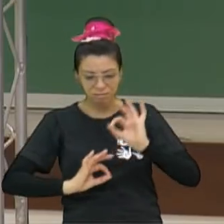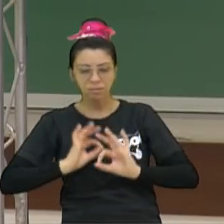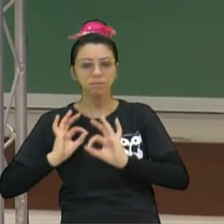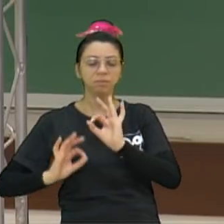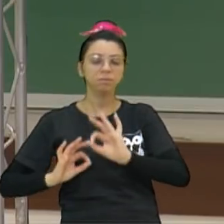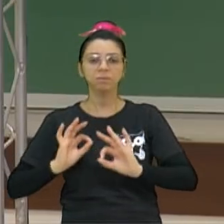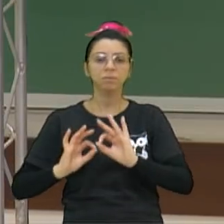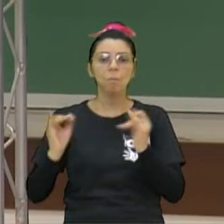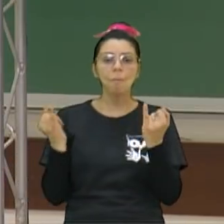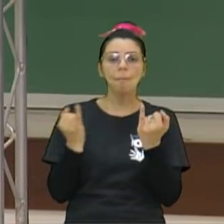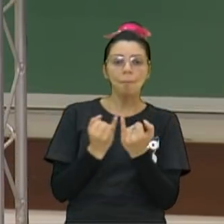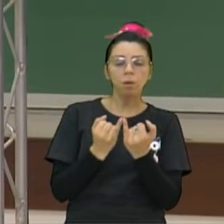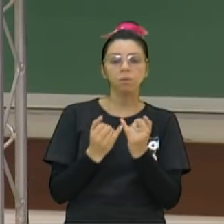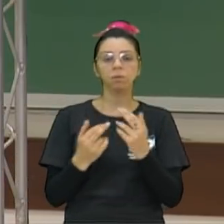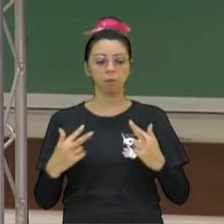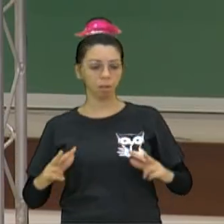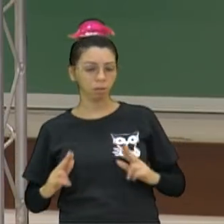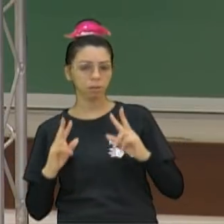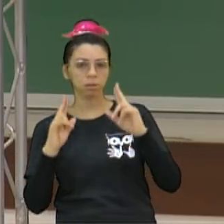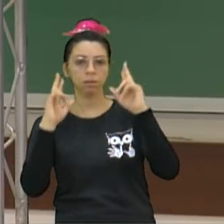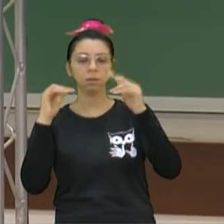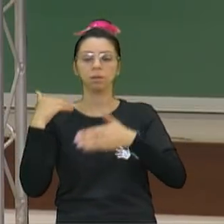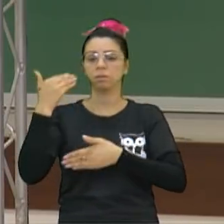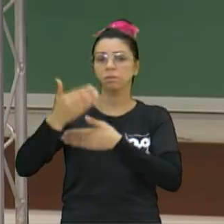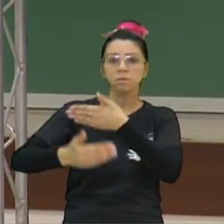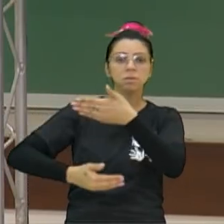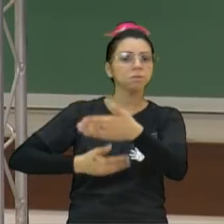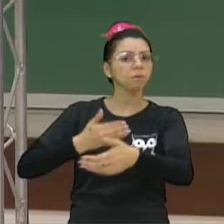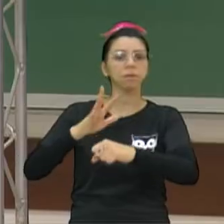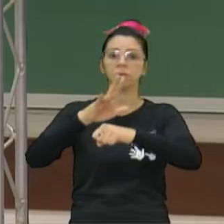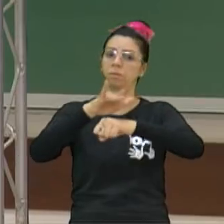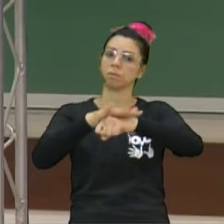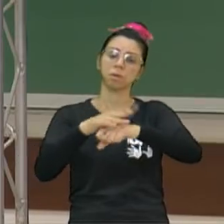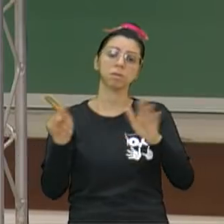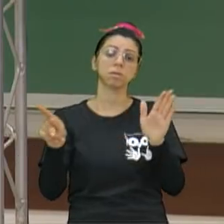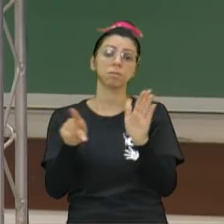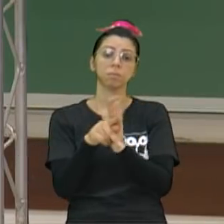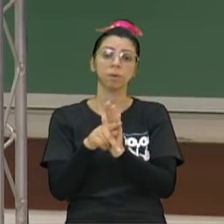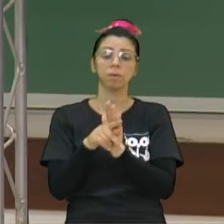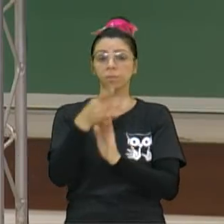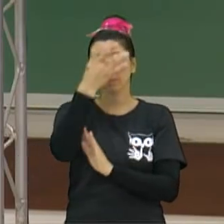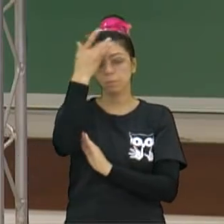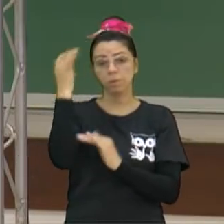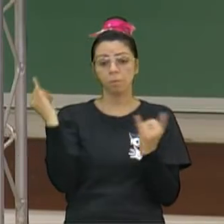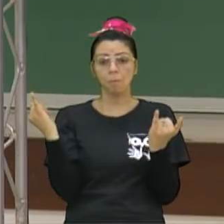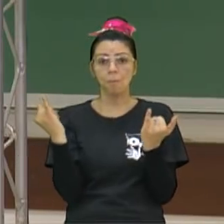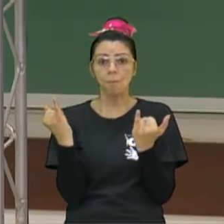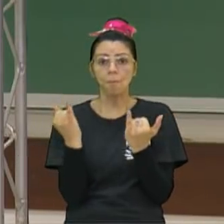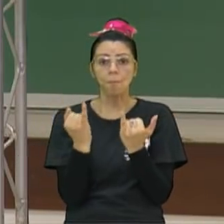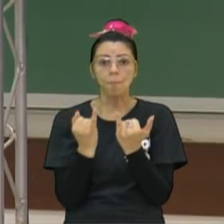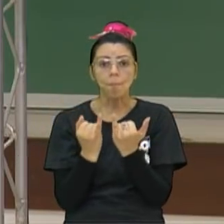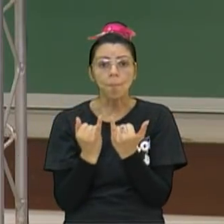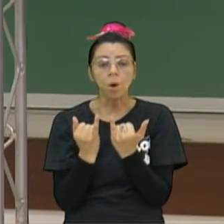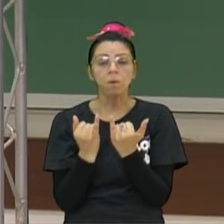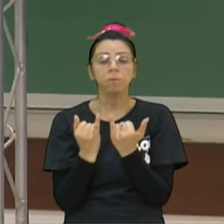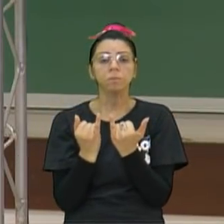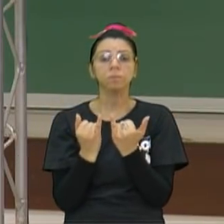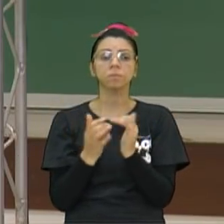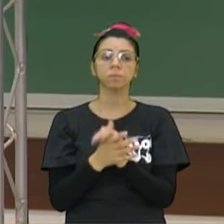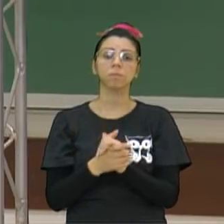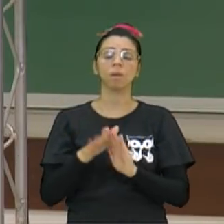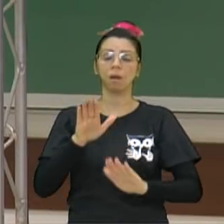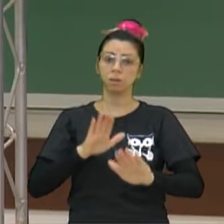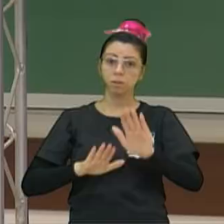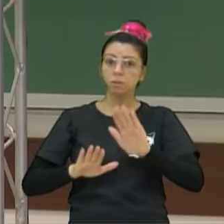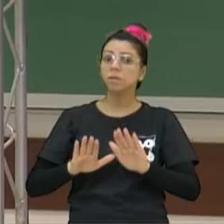constantemente, né? Ou até para desenvolver anorexia, bulimia, né? Dentre outras patologias aí que acabam às vezes levando